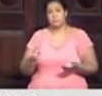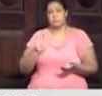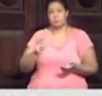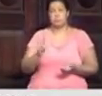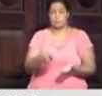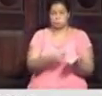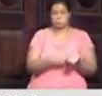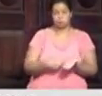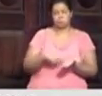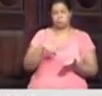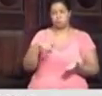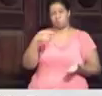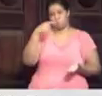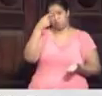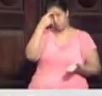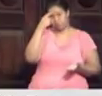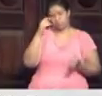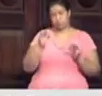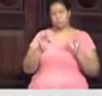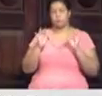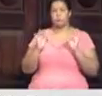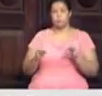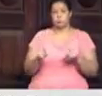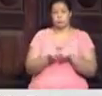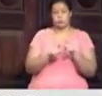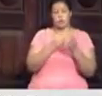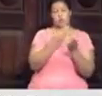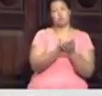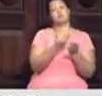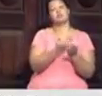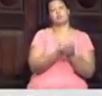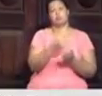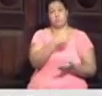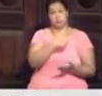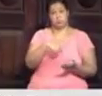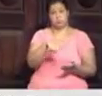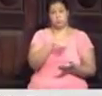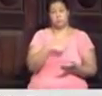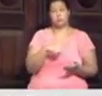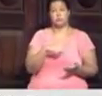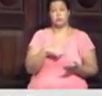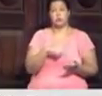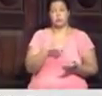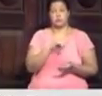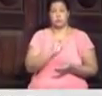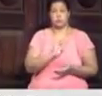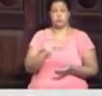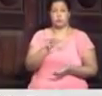nossa convicção e nos estudos que nós fizemos e seguiremos nessa trincheira de defesa do Estado do Rio de Janeiro. Obrigado, senhor presidente.